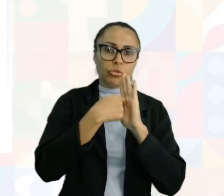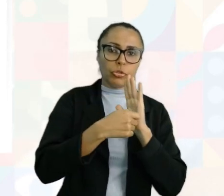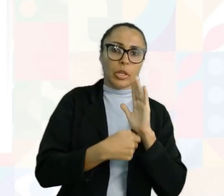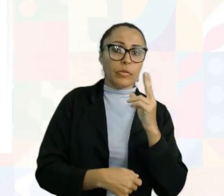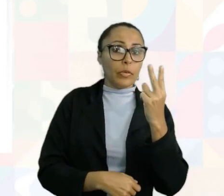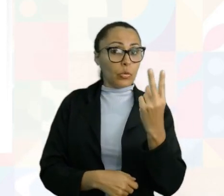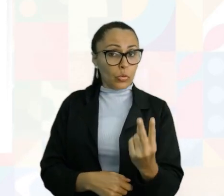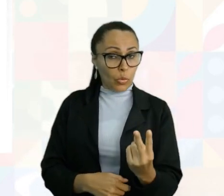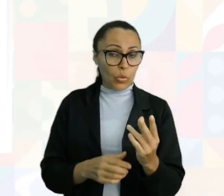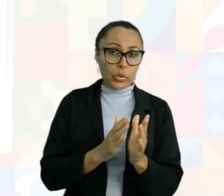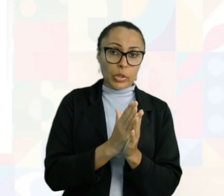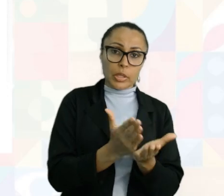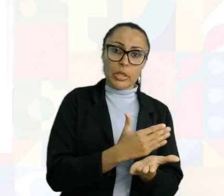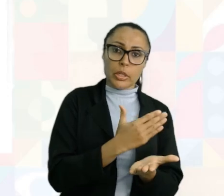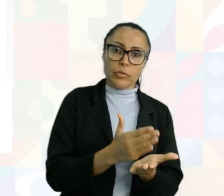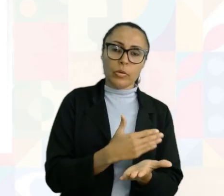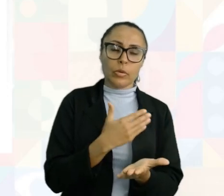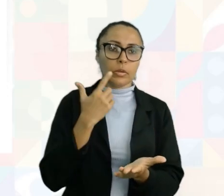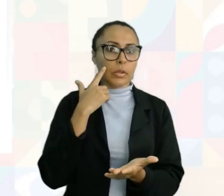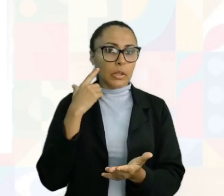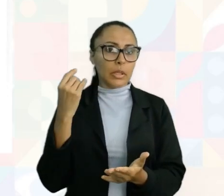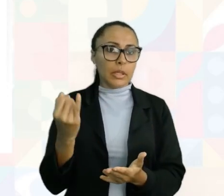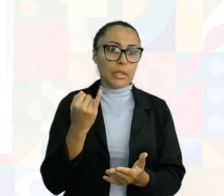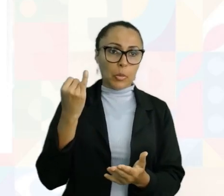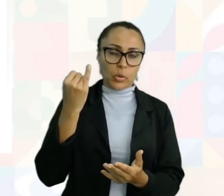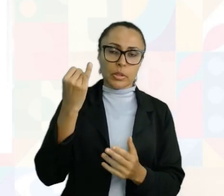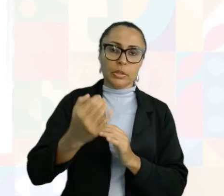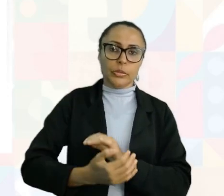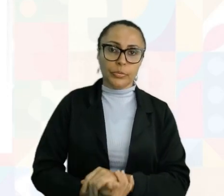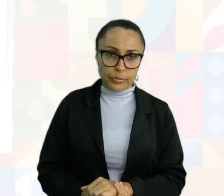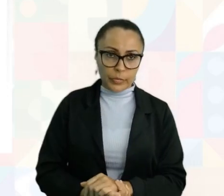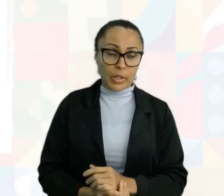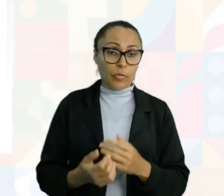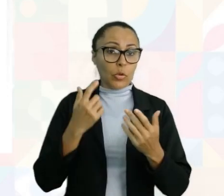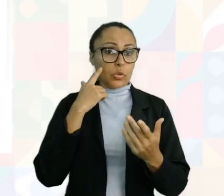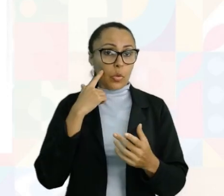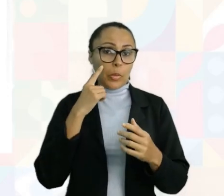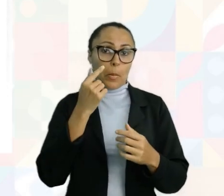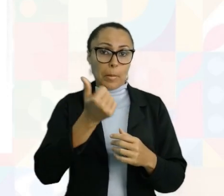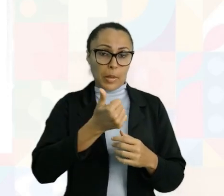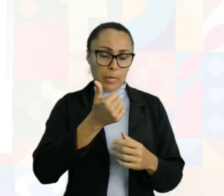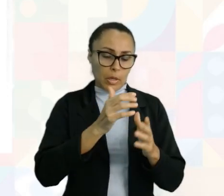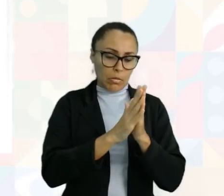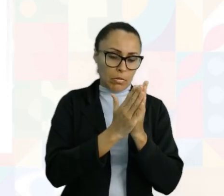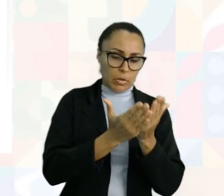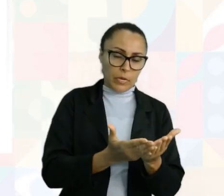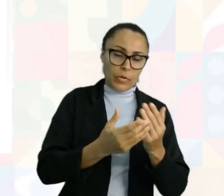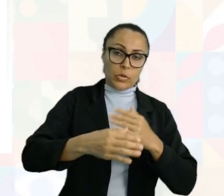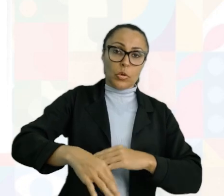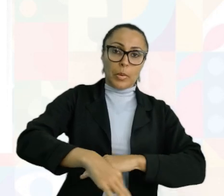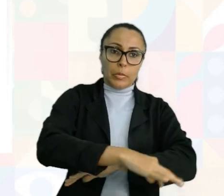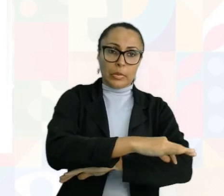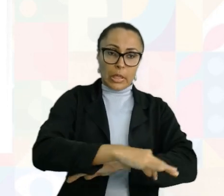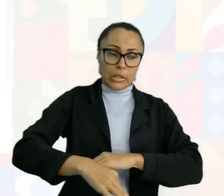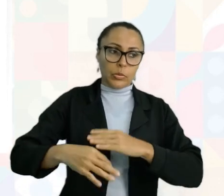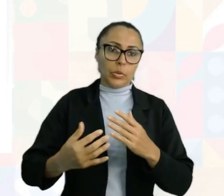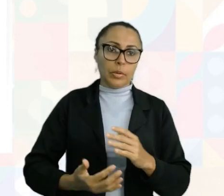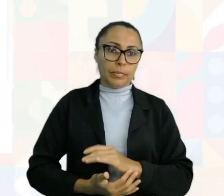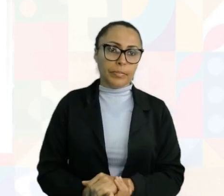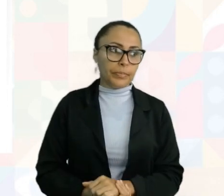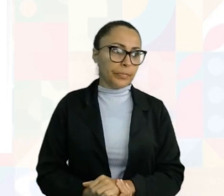muito interessantes. O De Reedificatoria, que foi sobre arquitetura, né, o primeiro tratado moderno sobre